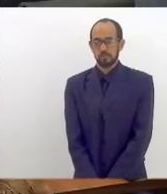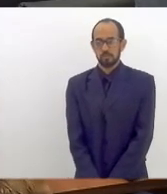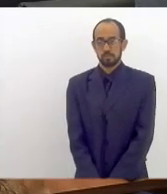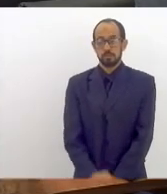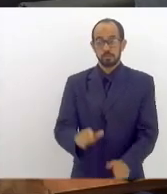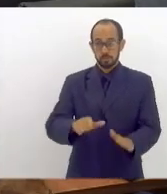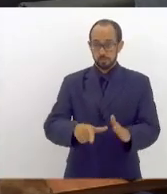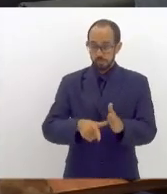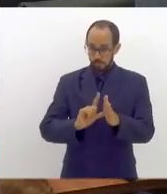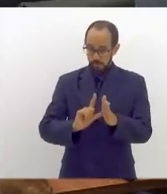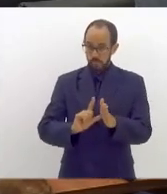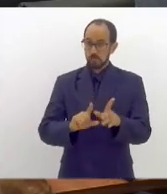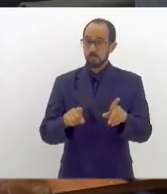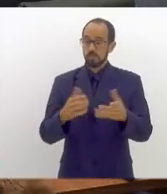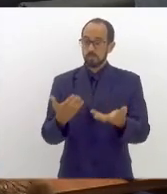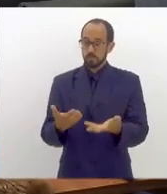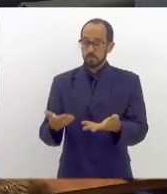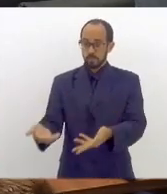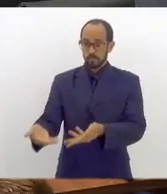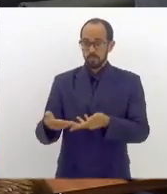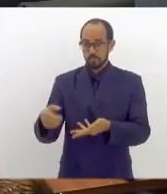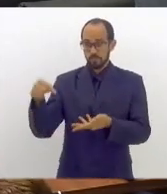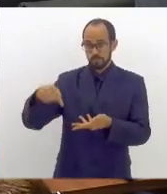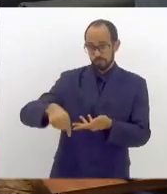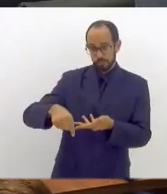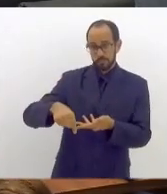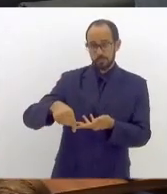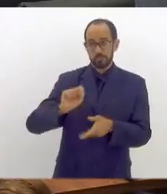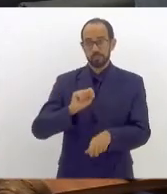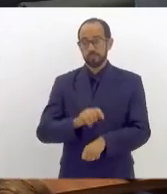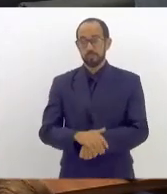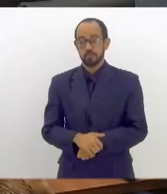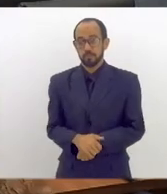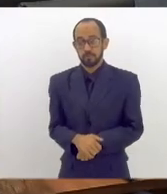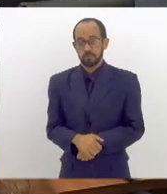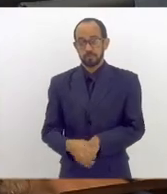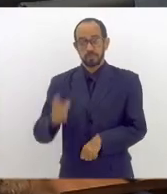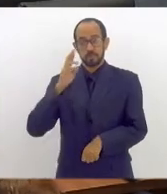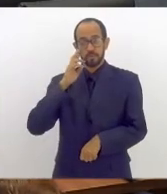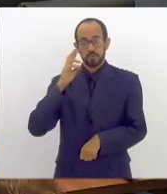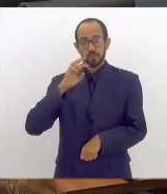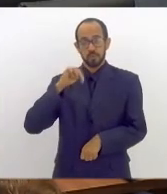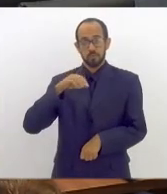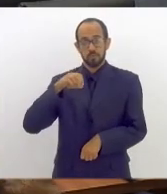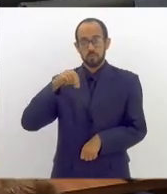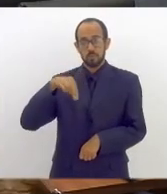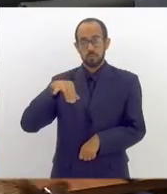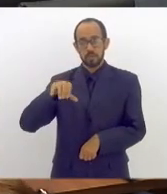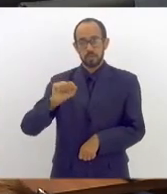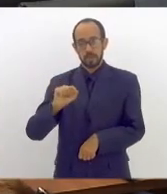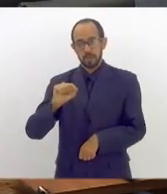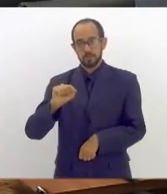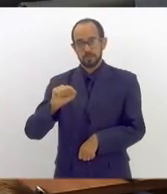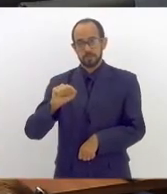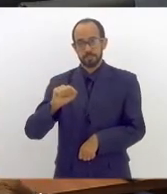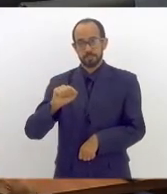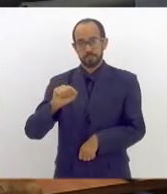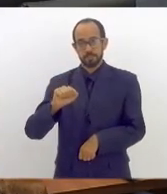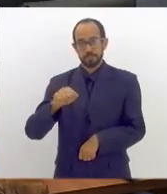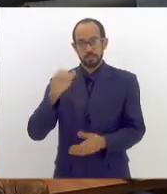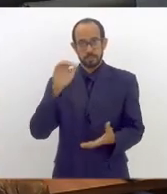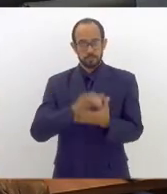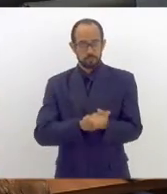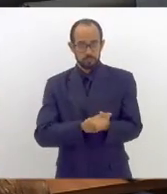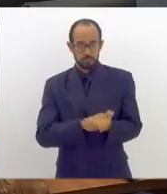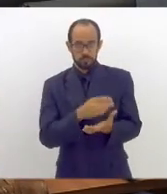antes porém quero convidar aqui a senhora Mônica Oliveira sua esposa